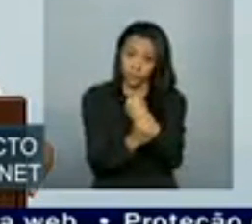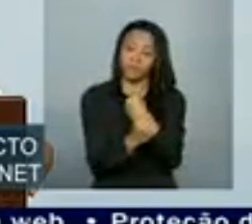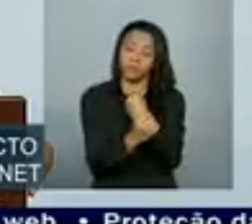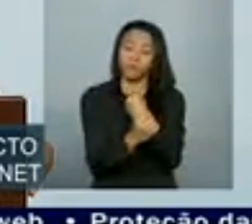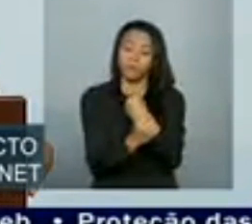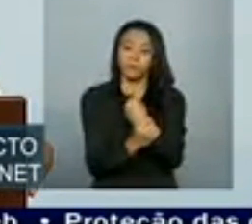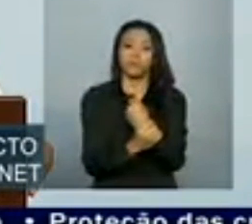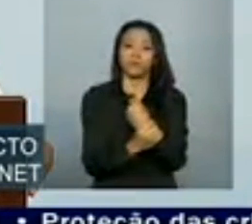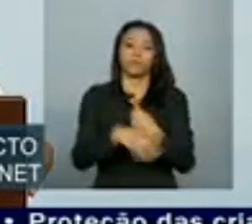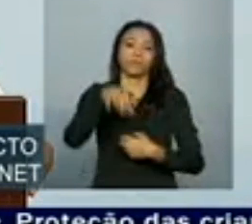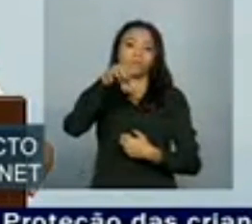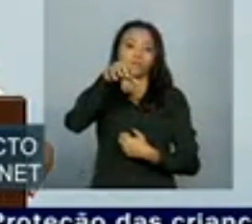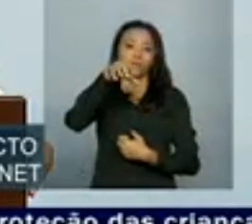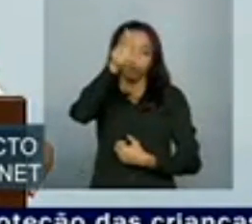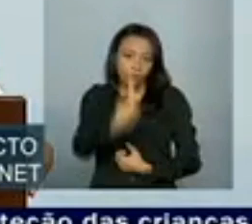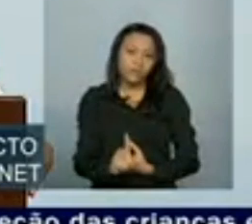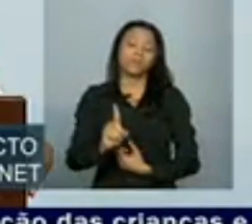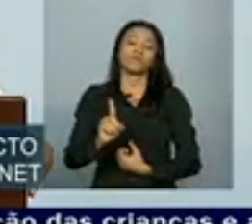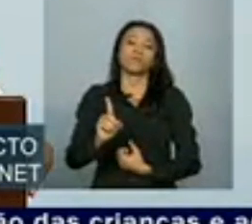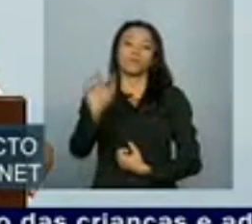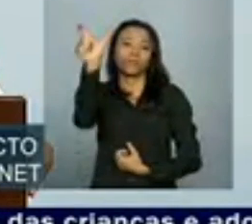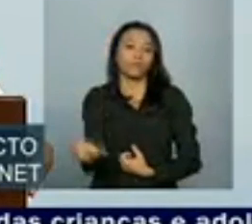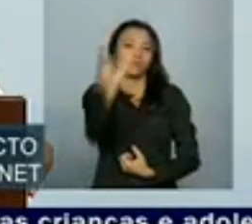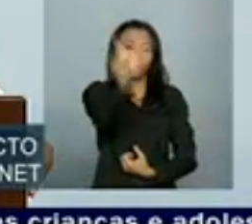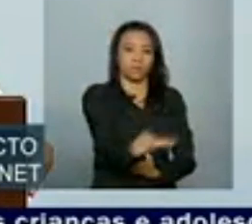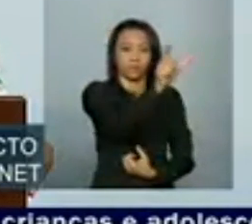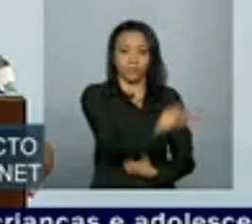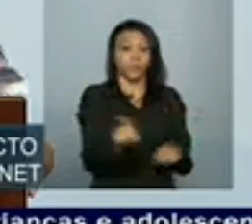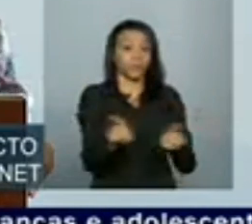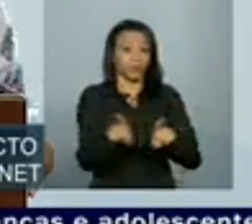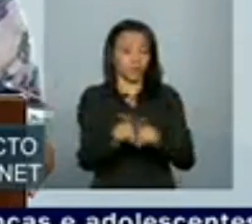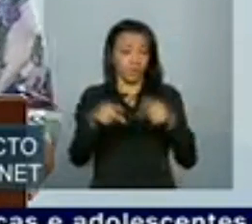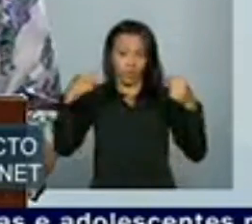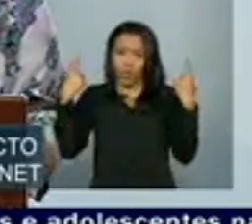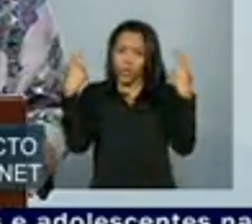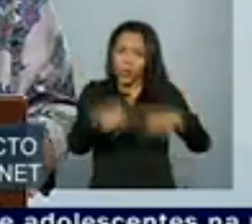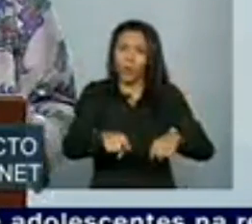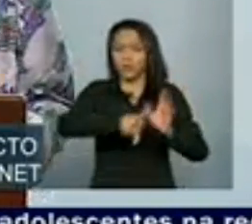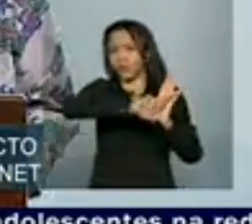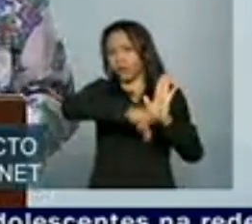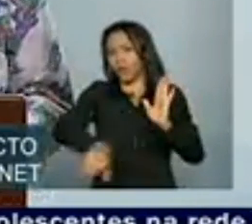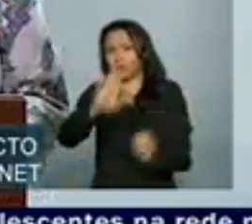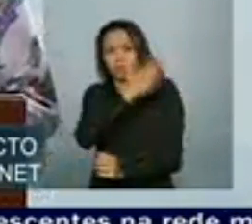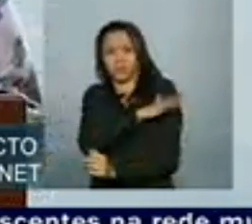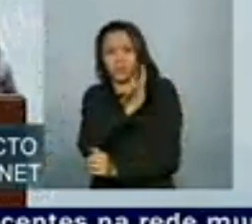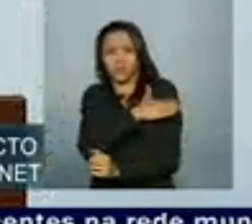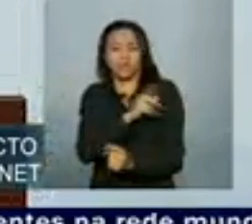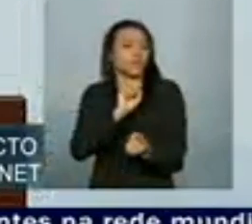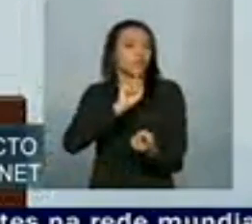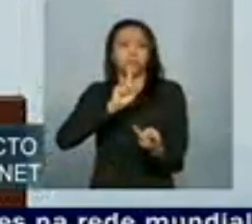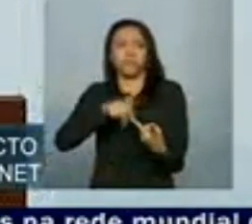de garantia aos direitos individuais e de combate a todo tipo de preconceito, discriminação e